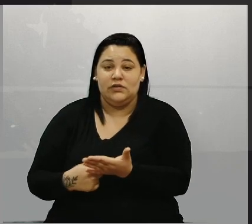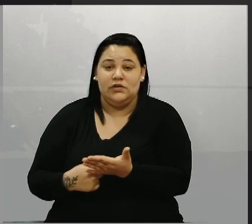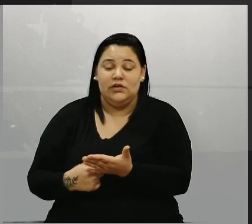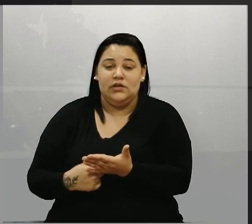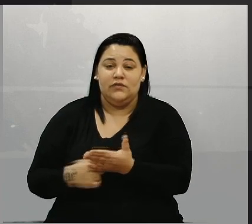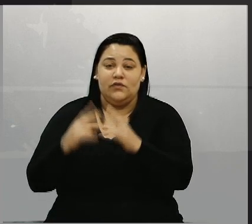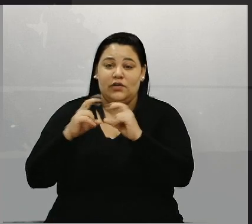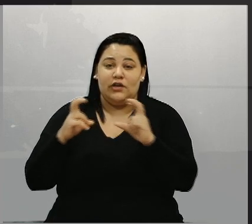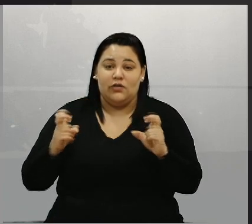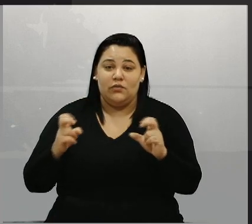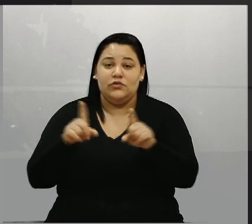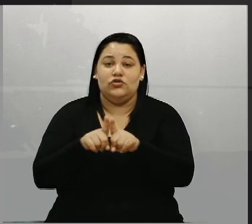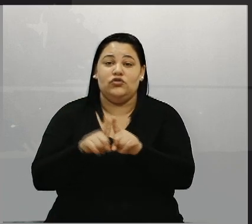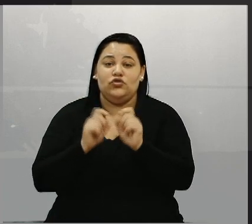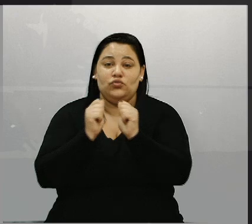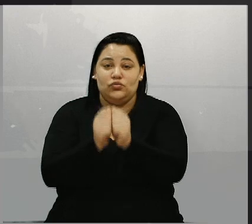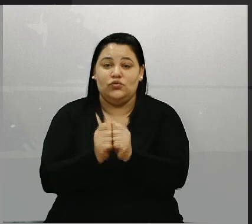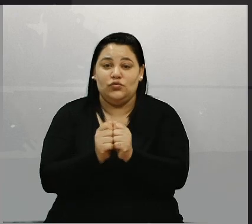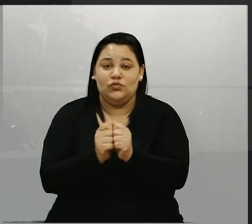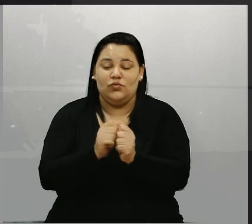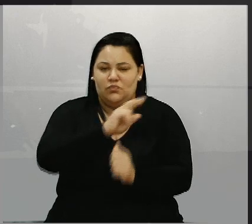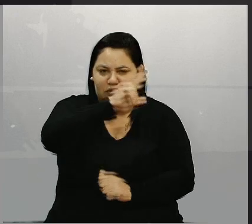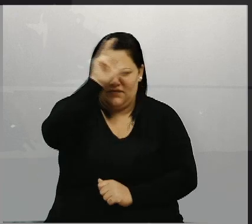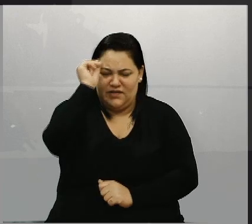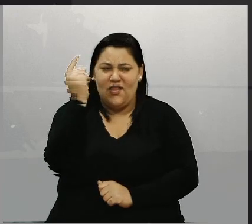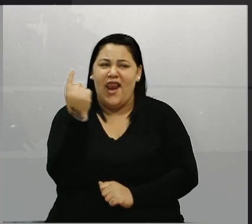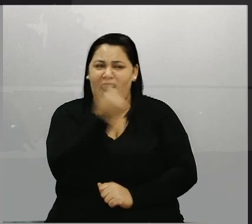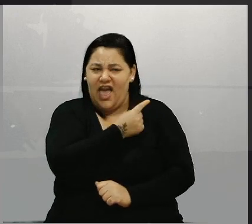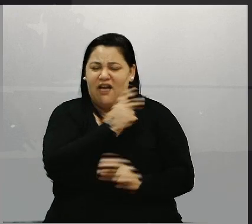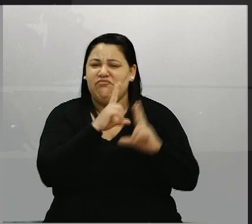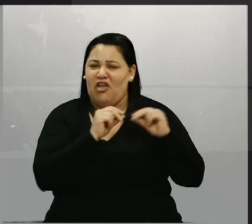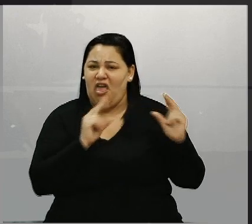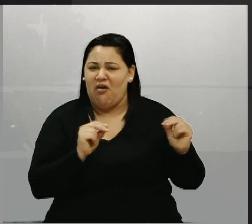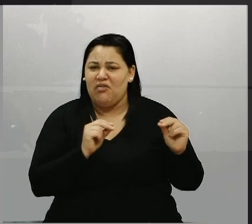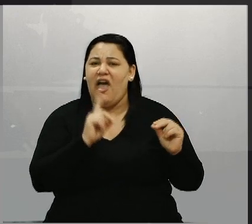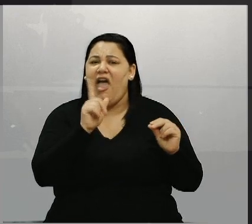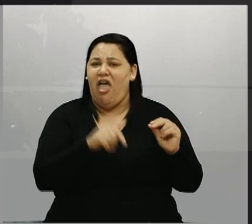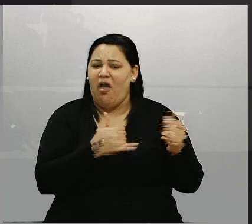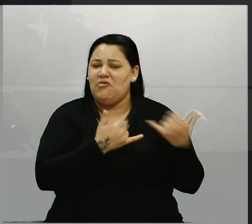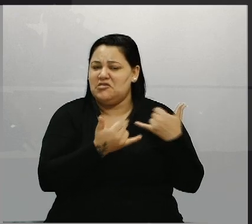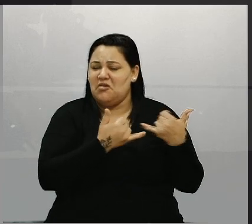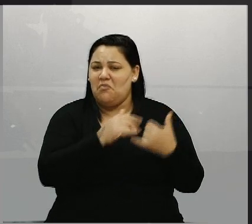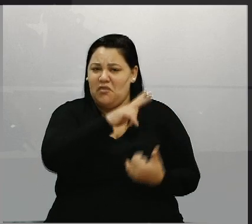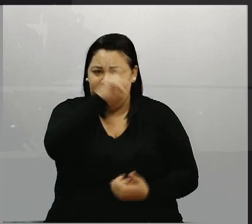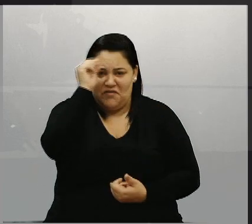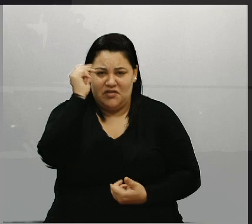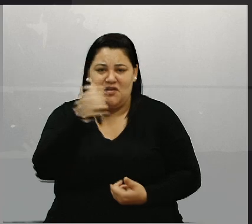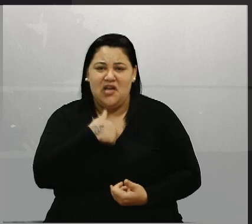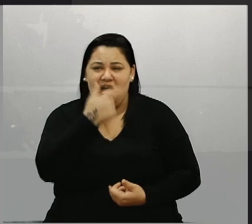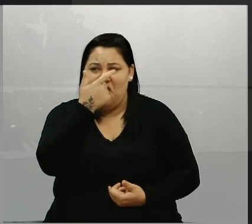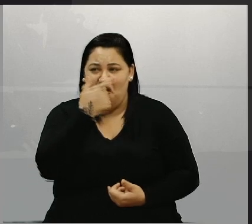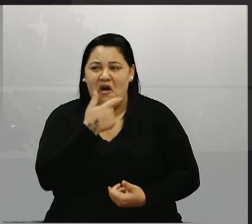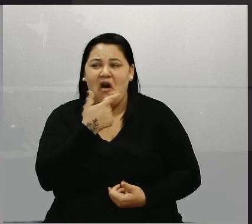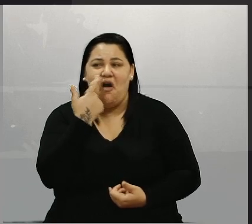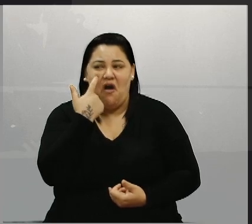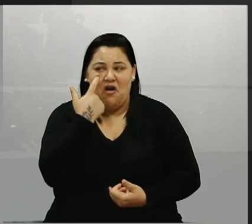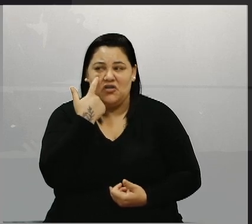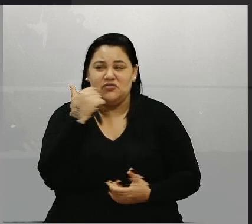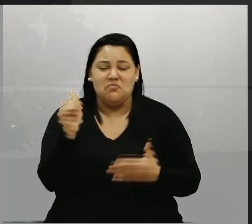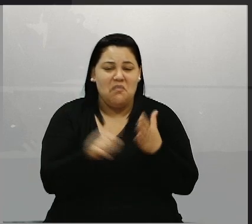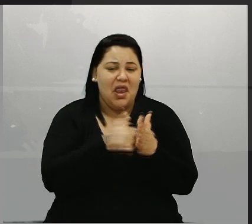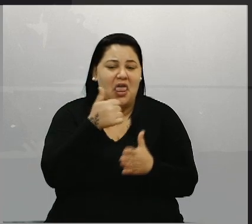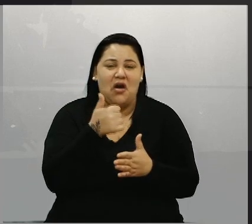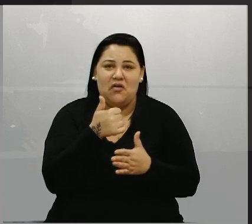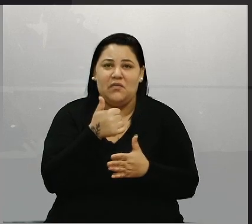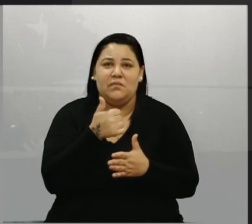com o nosso prefeito de lá, que é um exemplo de prefeito. Eu vou te dizer que, olha, está avaliado, acredito eu, num dos melhores